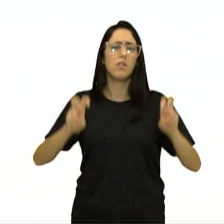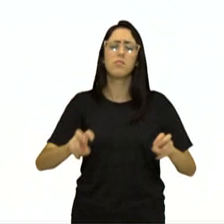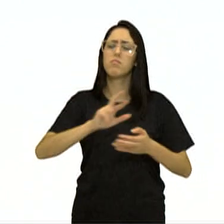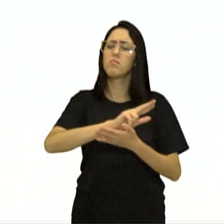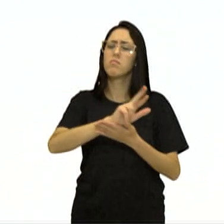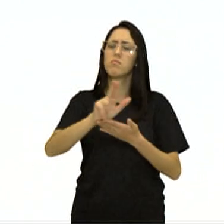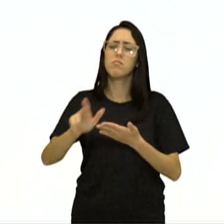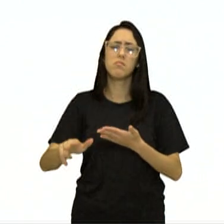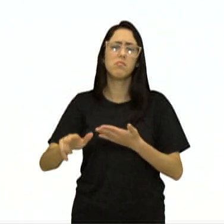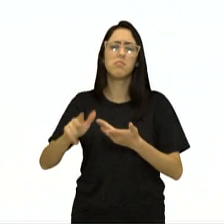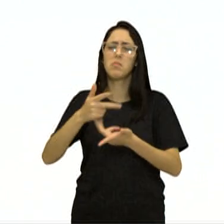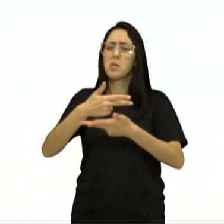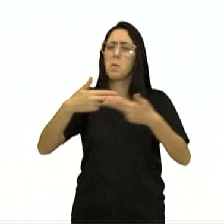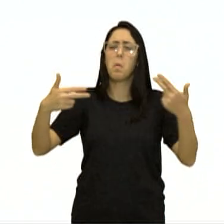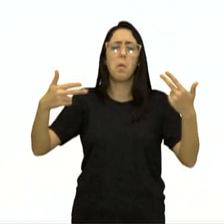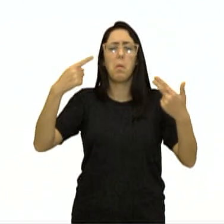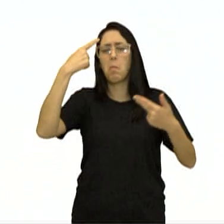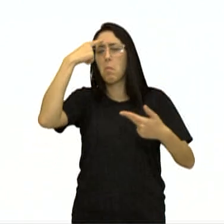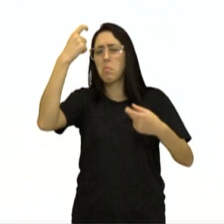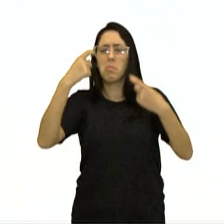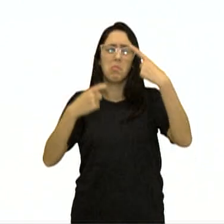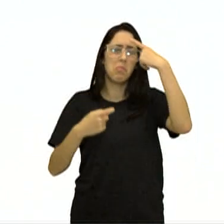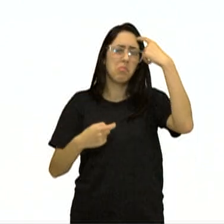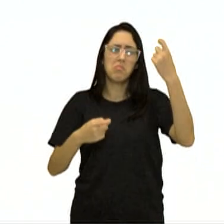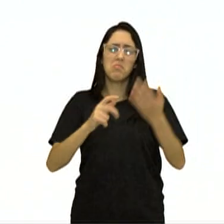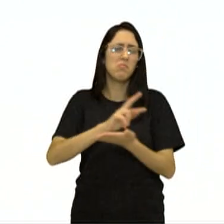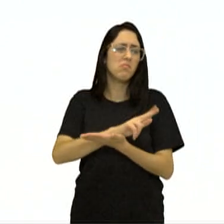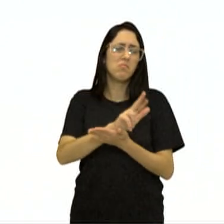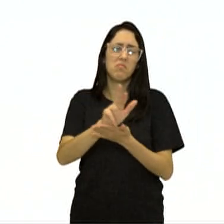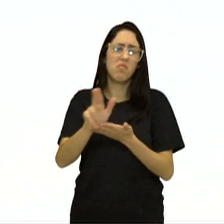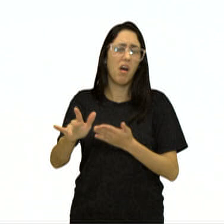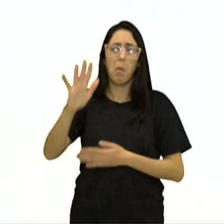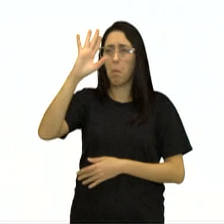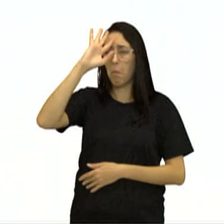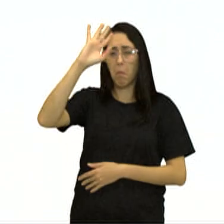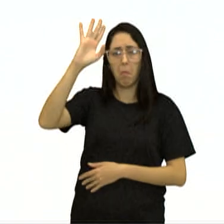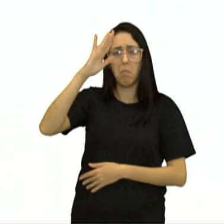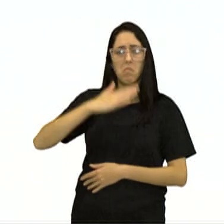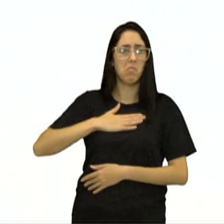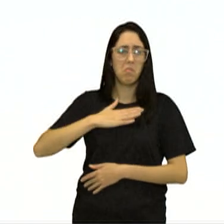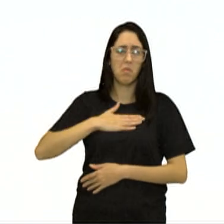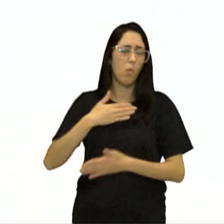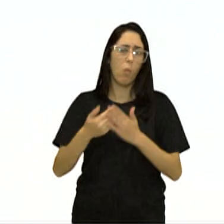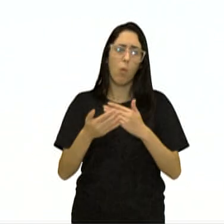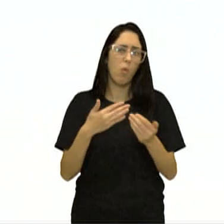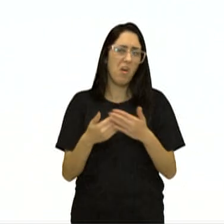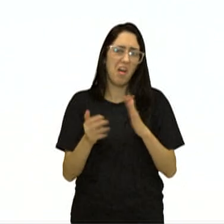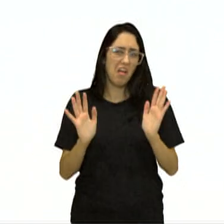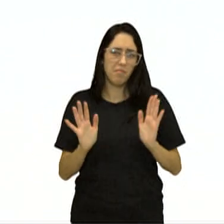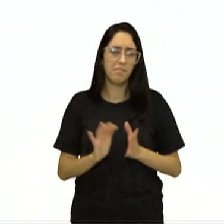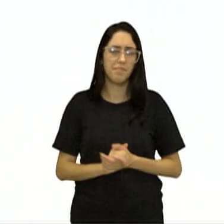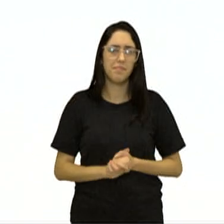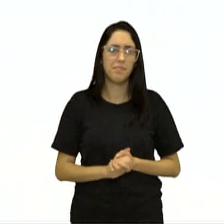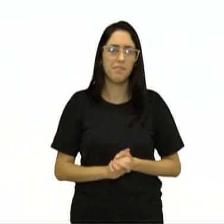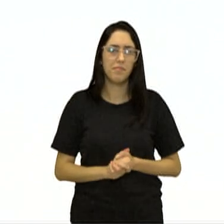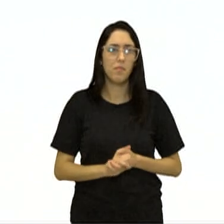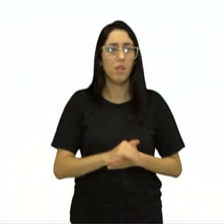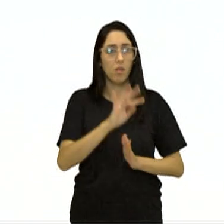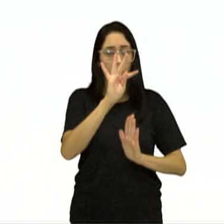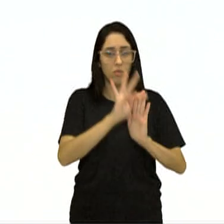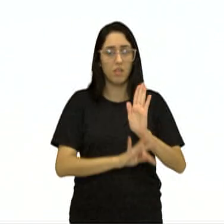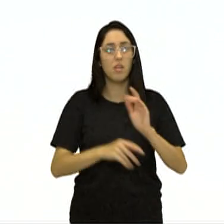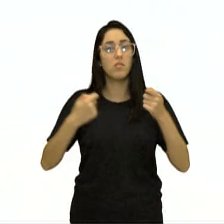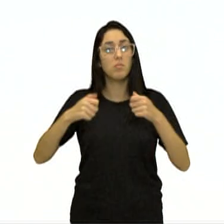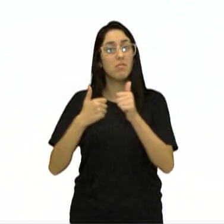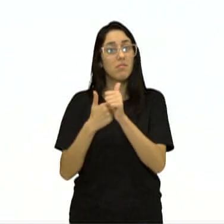seres imaginários, com ou sem vida. É um ser imaginário, então pode ser de qualquer jeito. O texto deve seguir a estrutura do